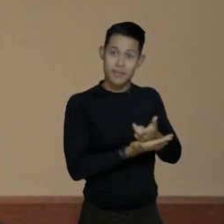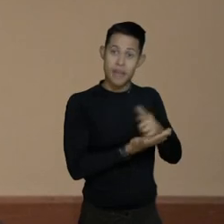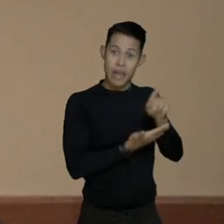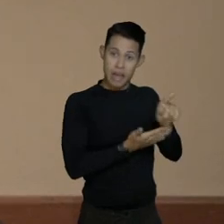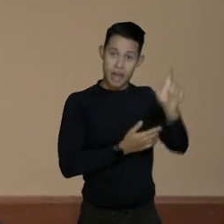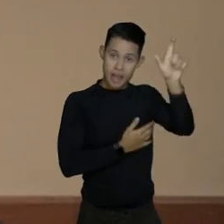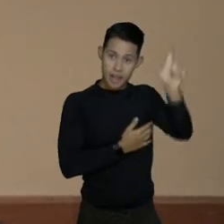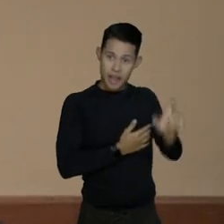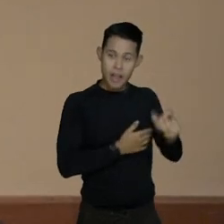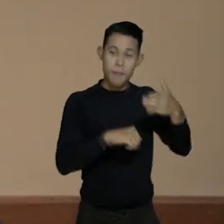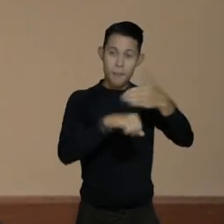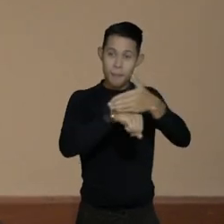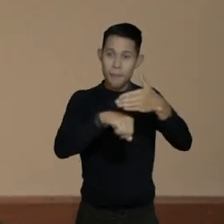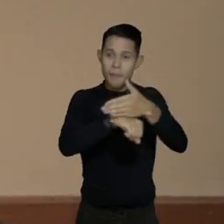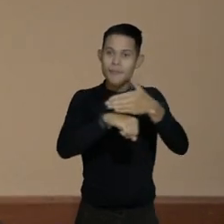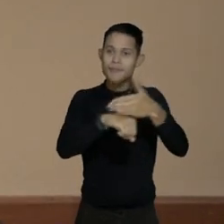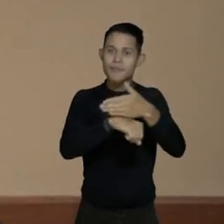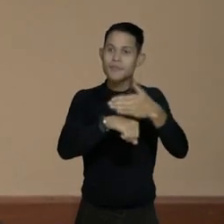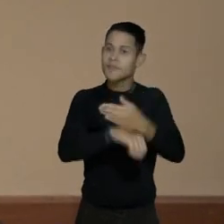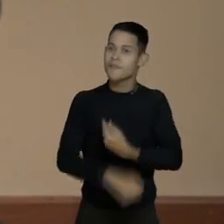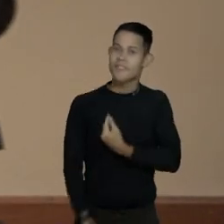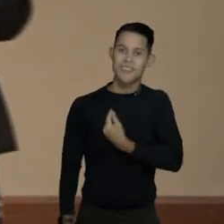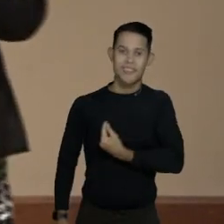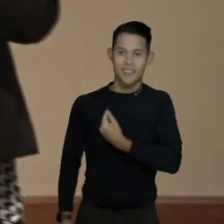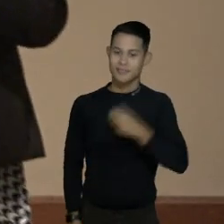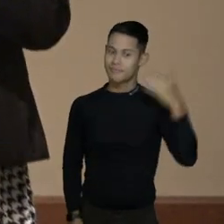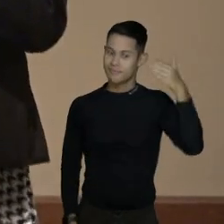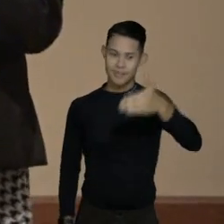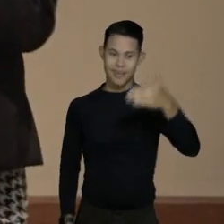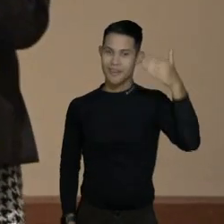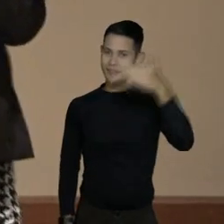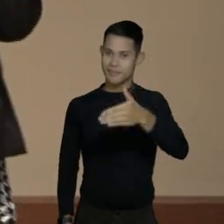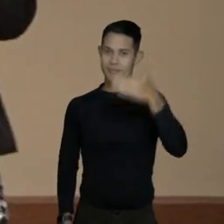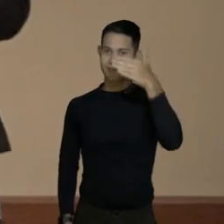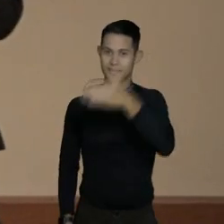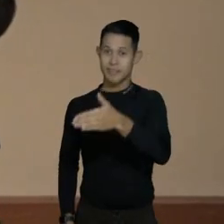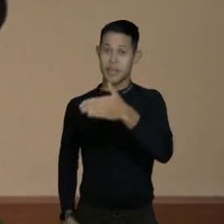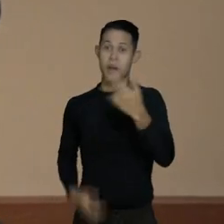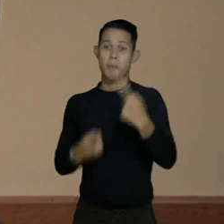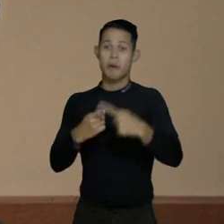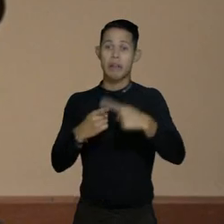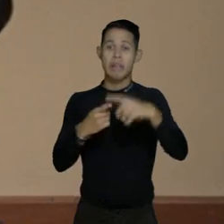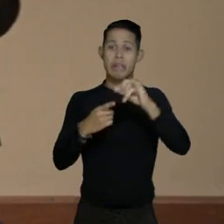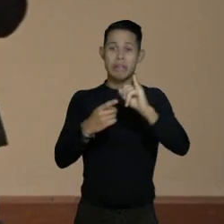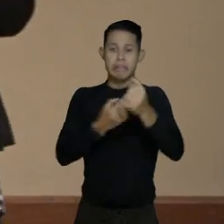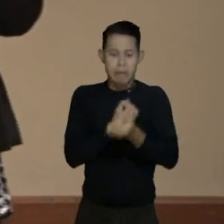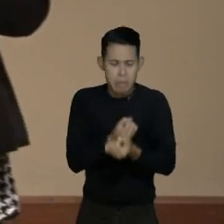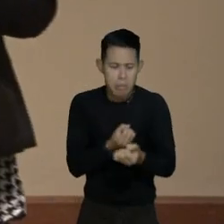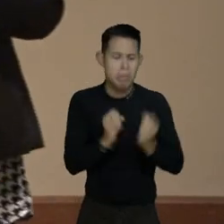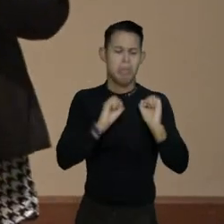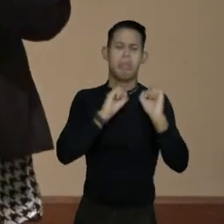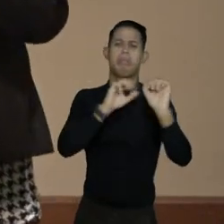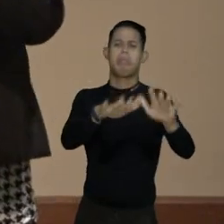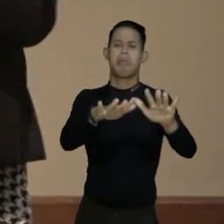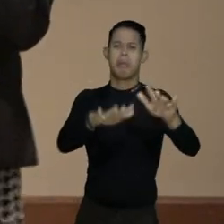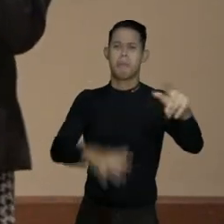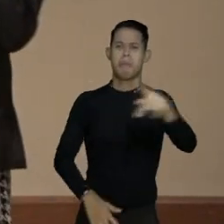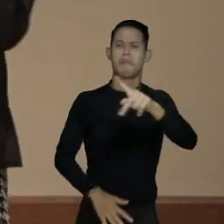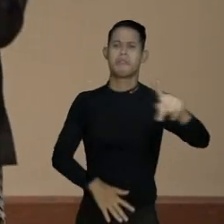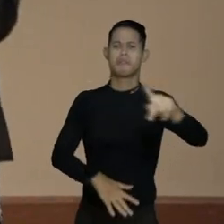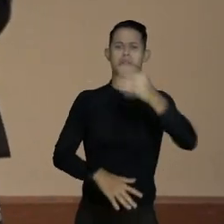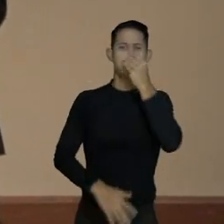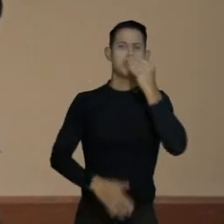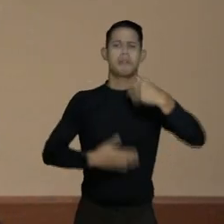uma participação ativa no processo né porque se ele botar tudo na conta da professora ela que se vire não vai dar certo se ele ficar